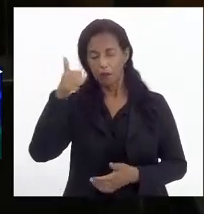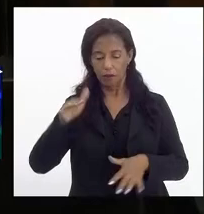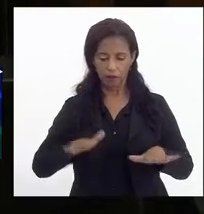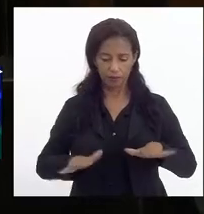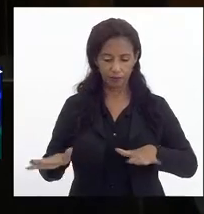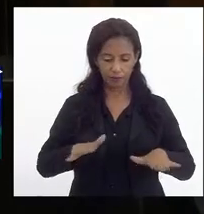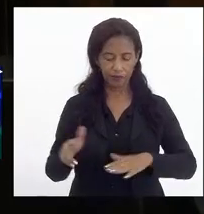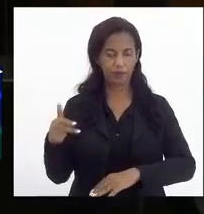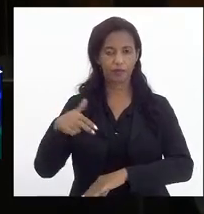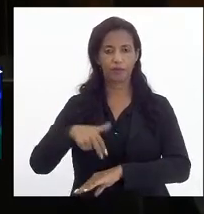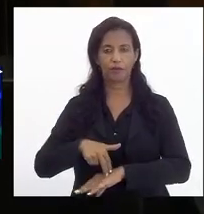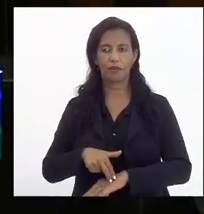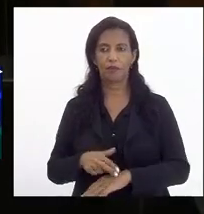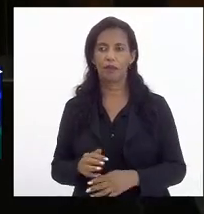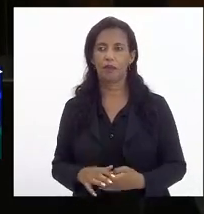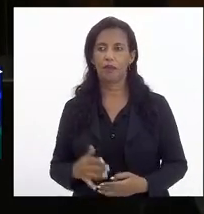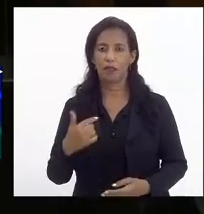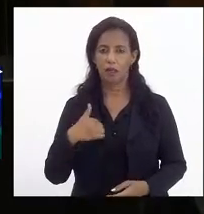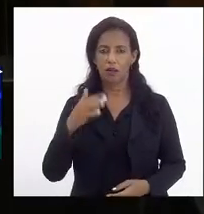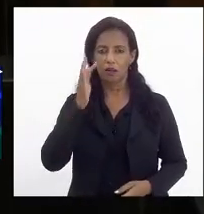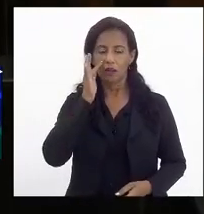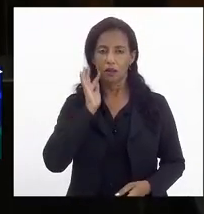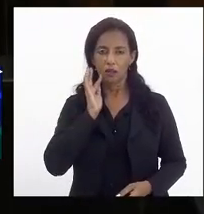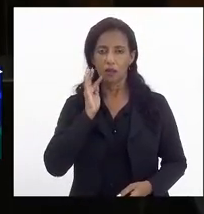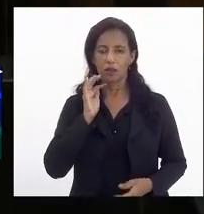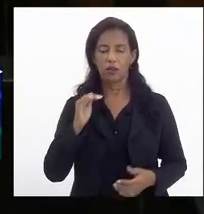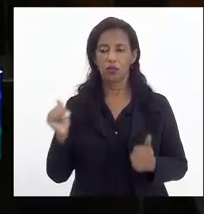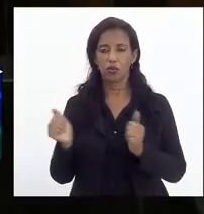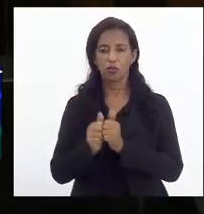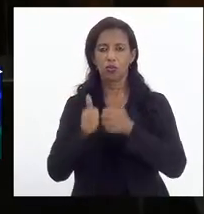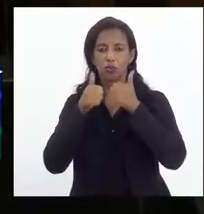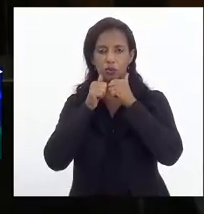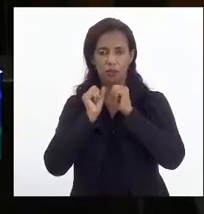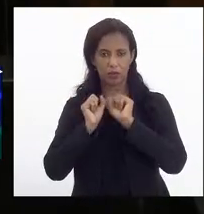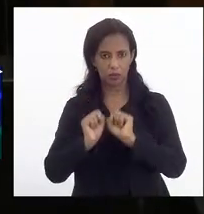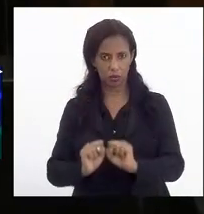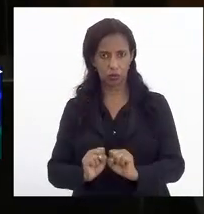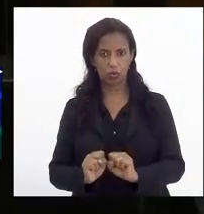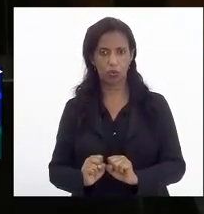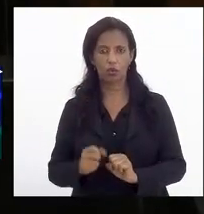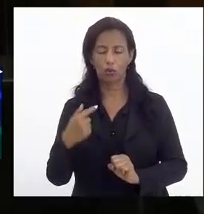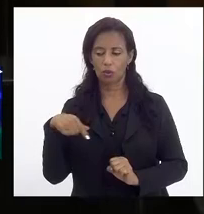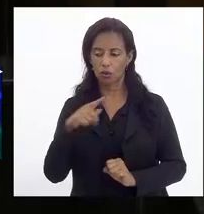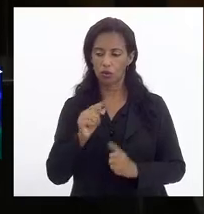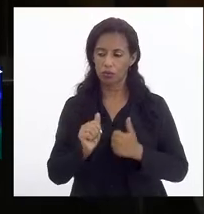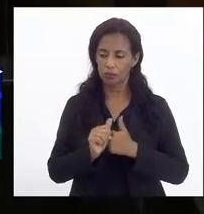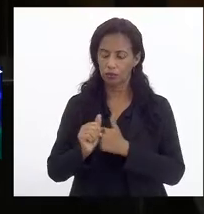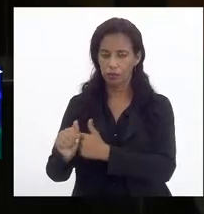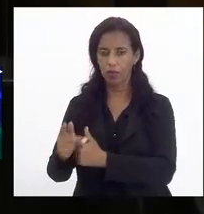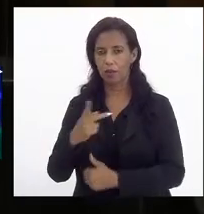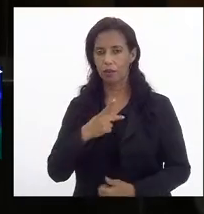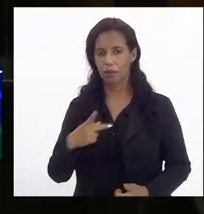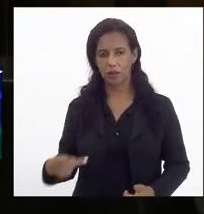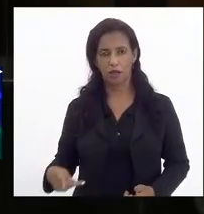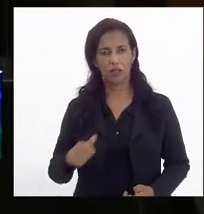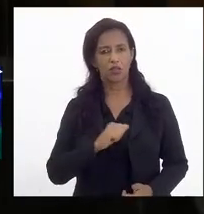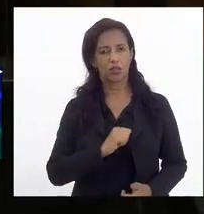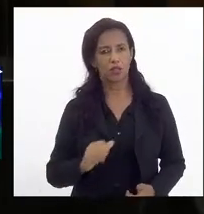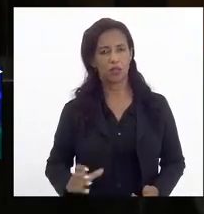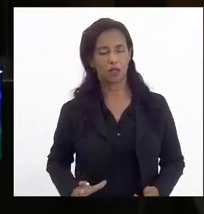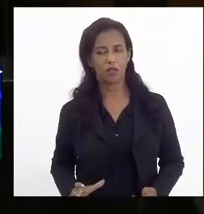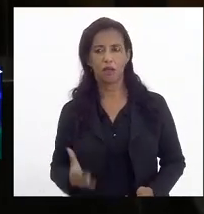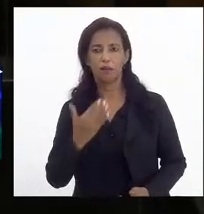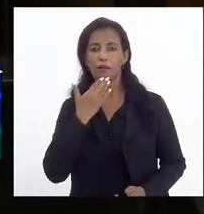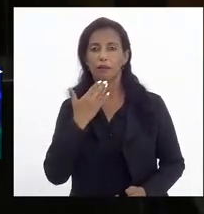desta Tribuna do Leste vamos ver o deputado Flávio serafini nossas assessorias Nós já nos dirigimos em primeiro lugar o presidente da casa ele pode André